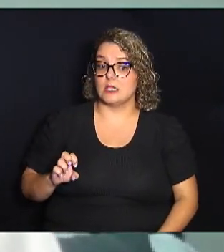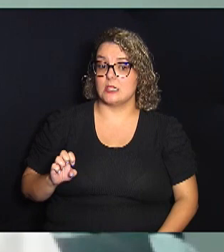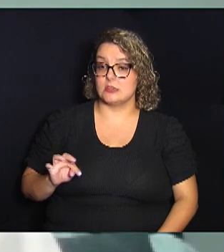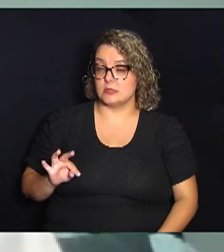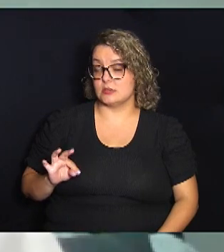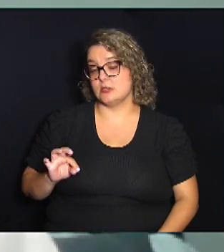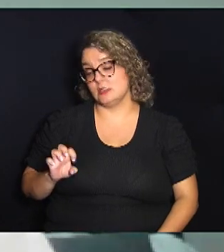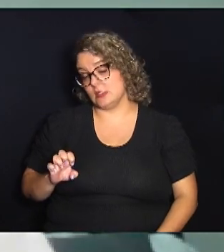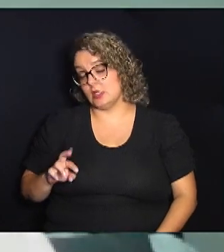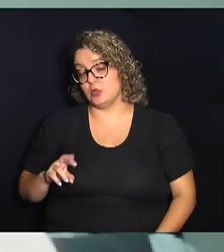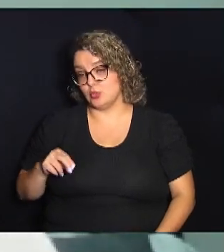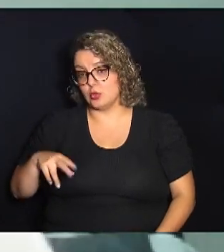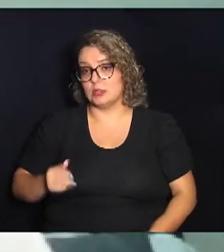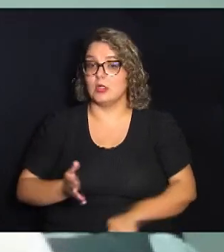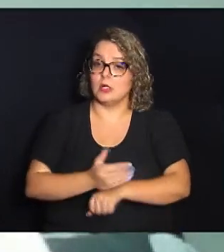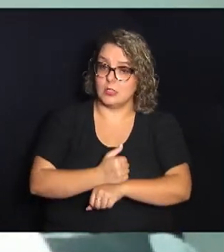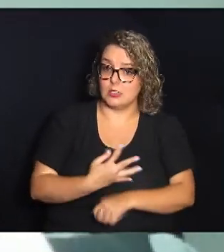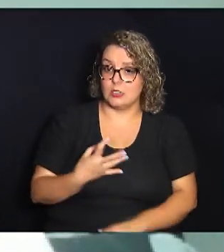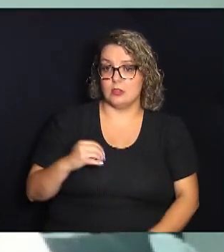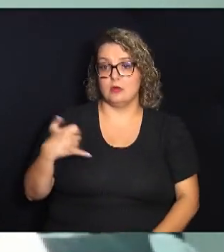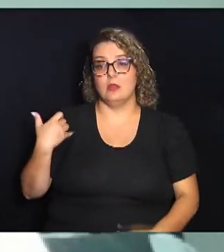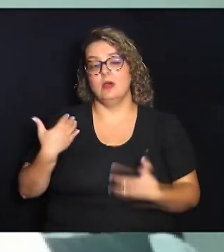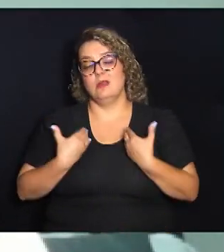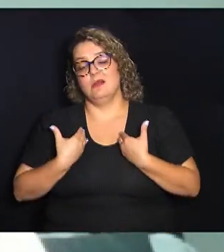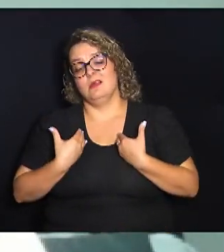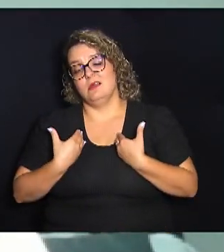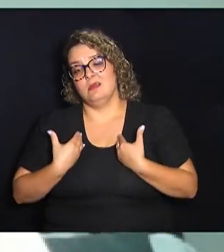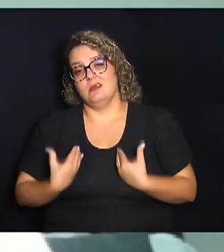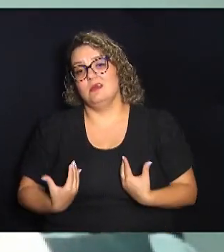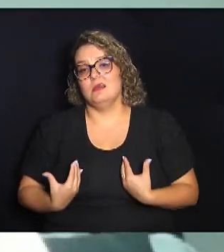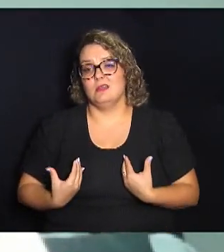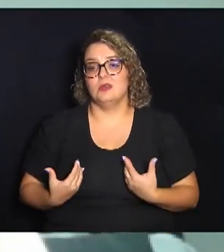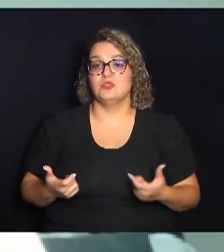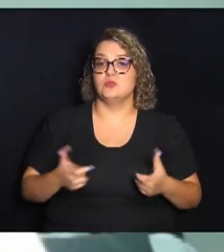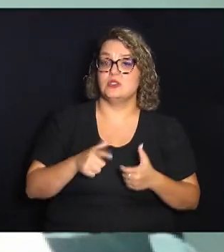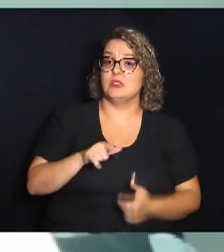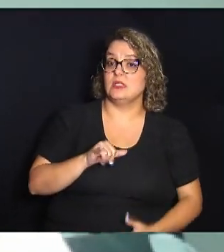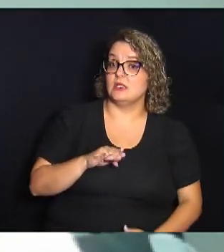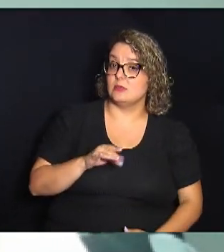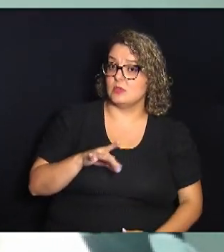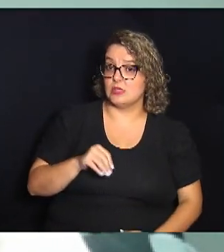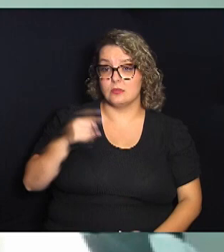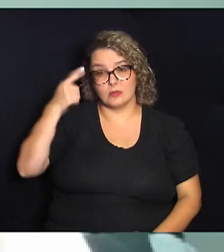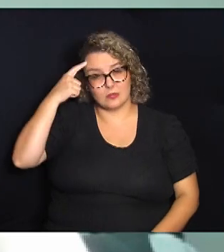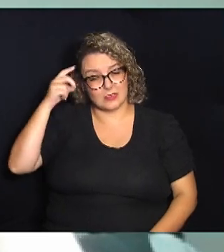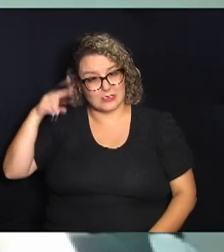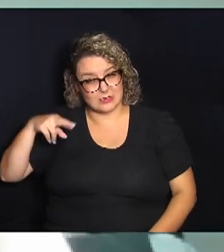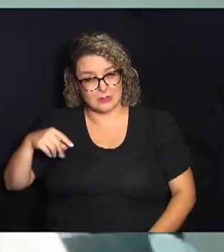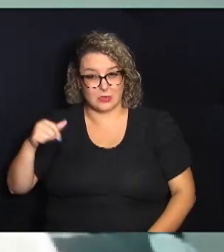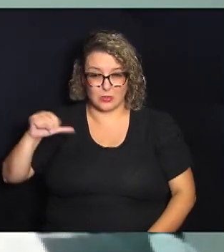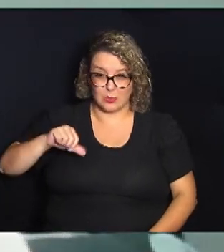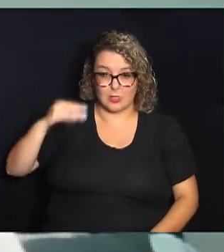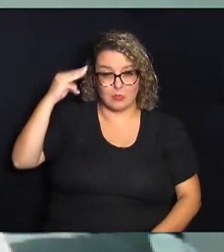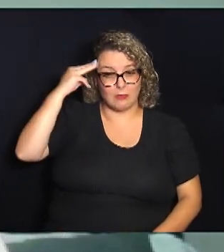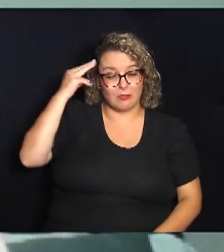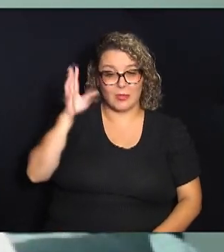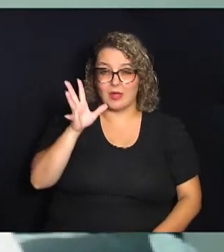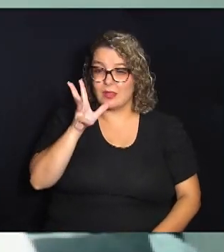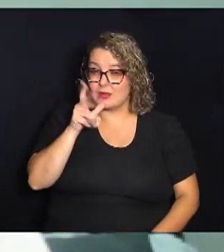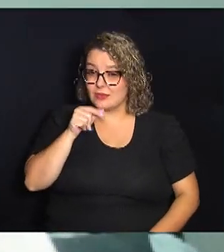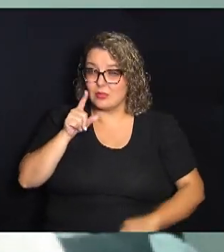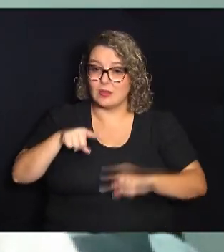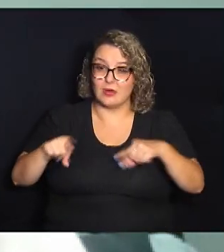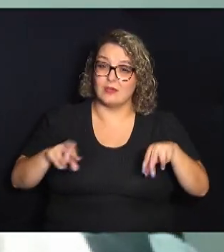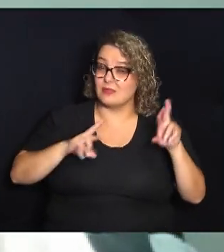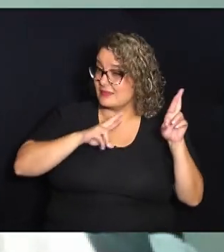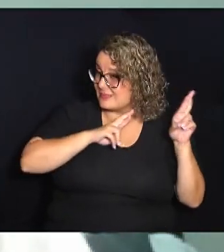até antes, a mulher já começa a ficar cansada, diminuição da libido, raciocínio ruim, memória mais lenta, alteração de